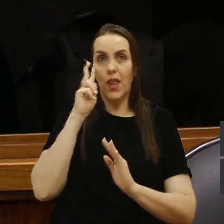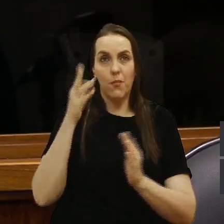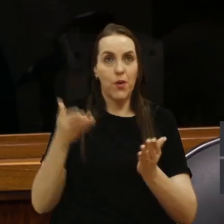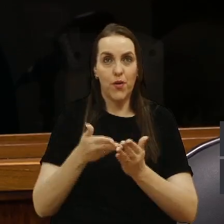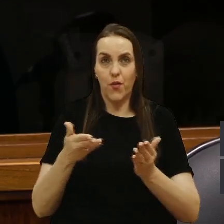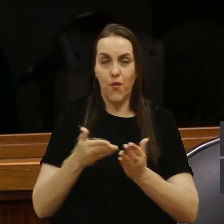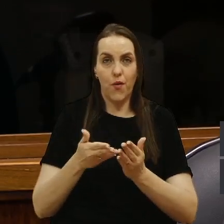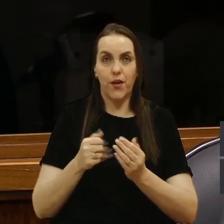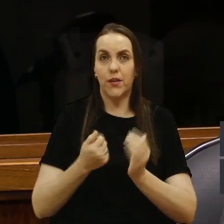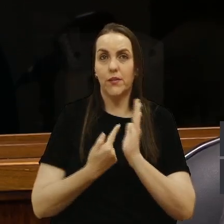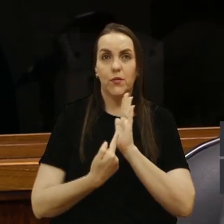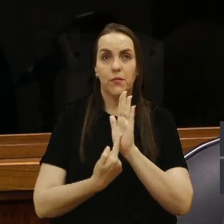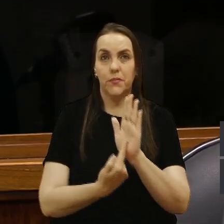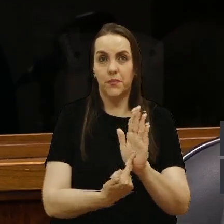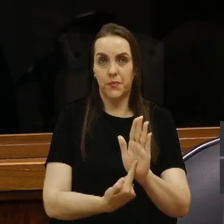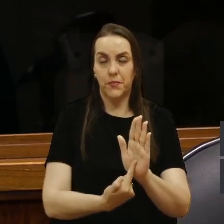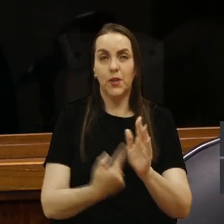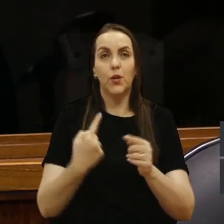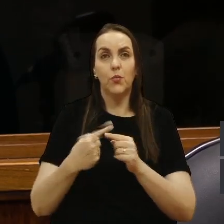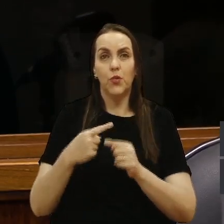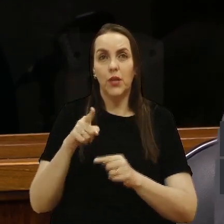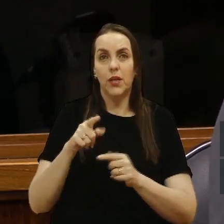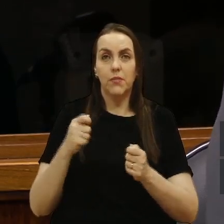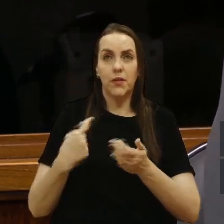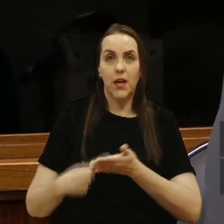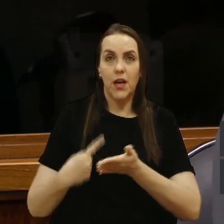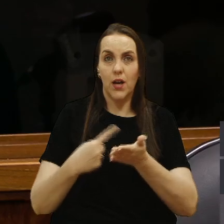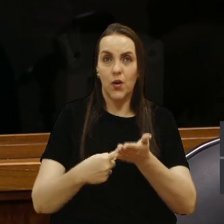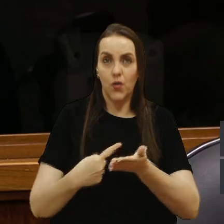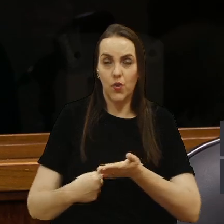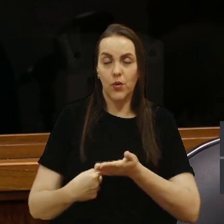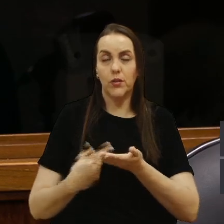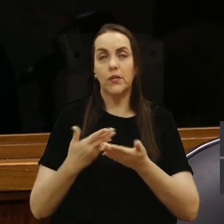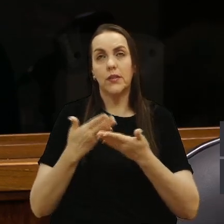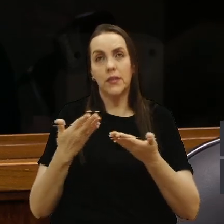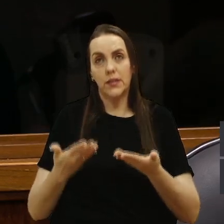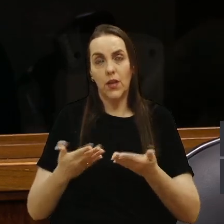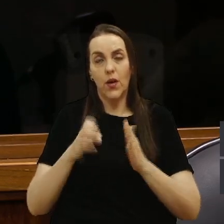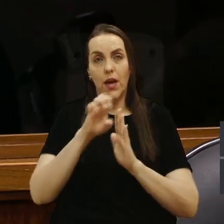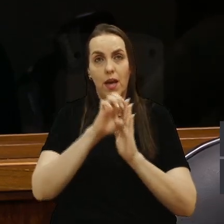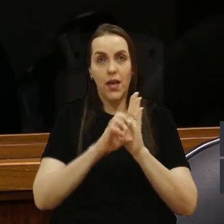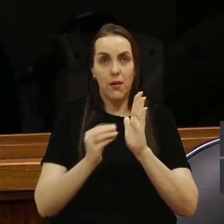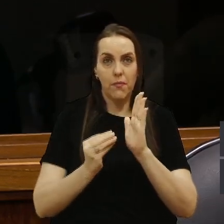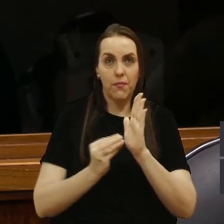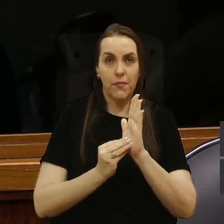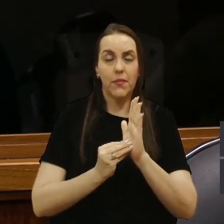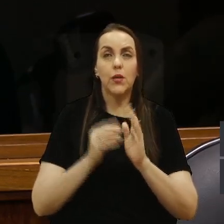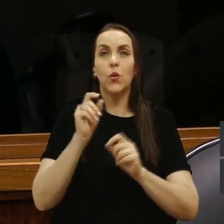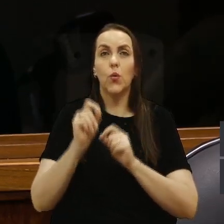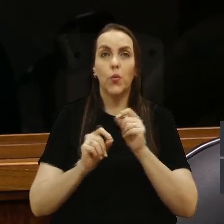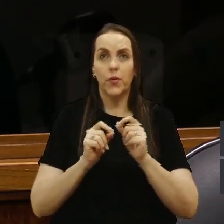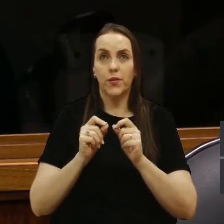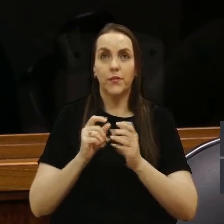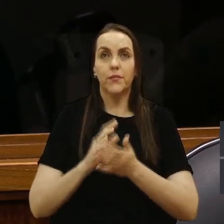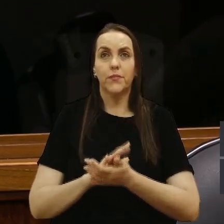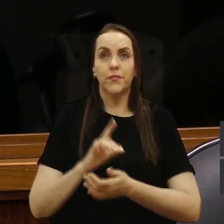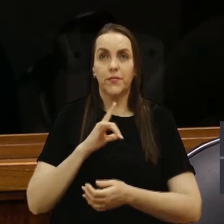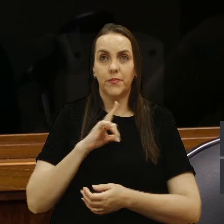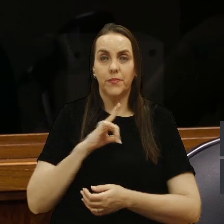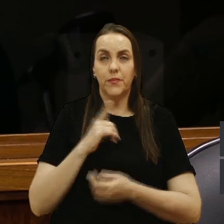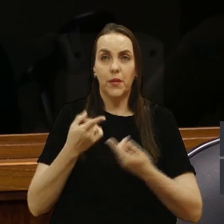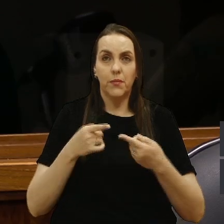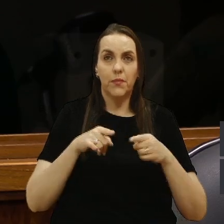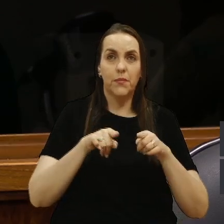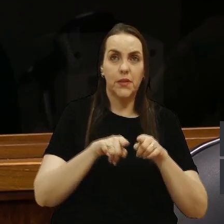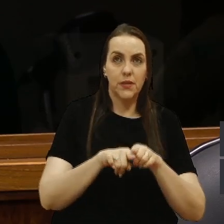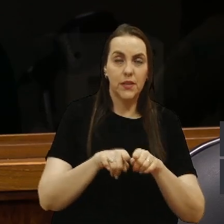não apresentou para que tivesse acordo. Mas, enfim, essa emenda aqui, ela determina que todas as parcerias